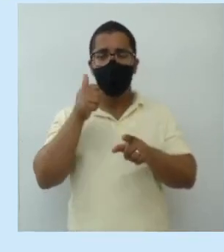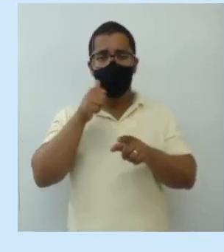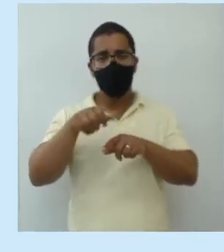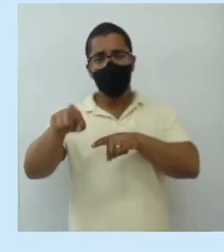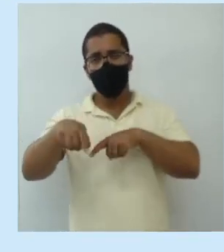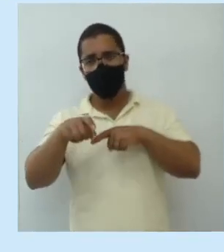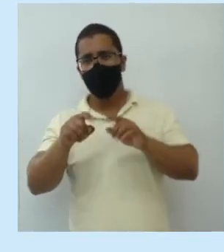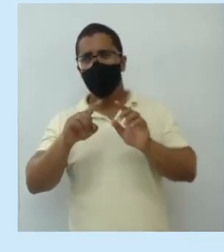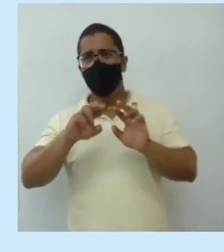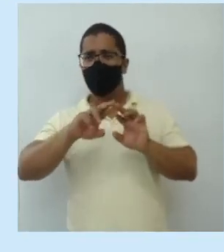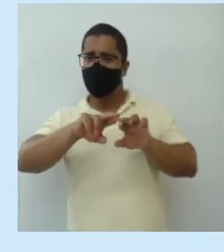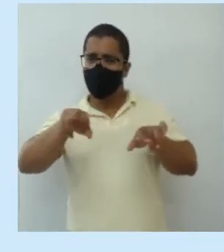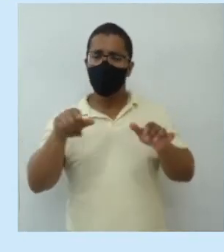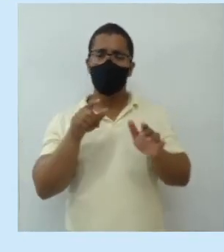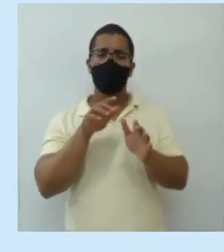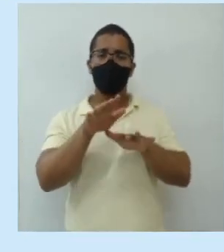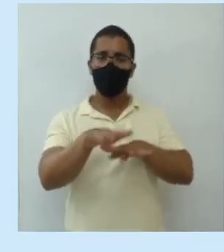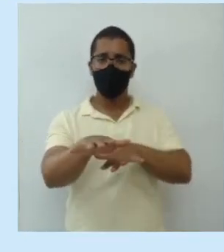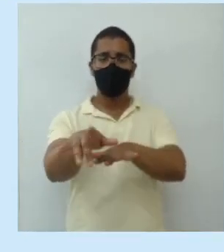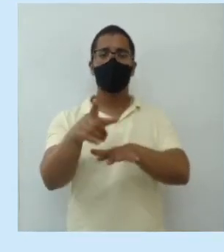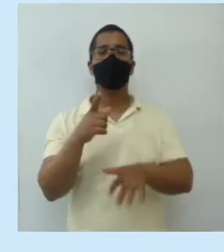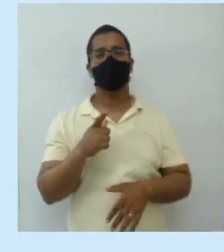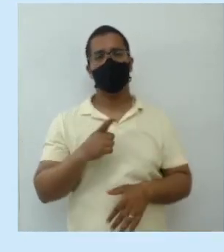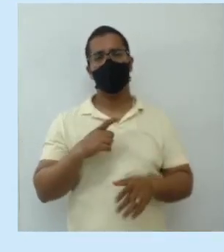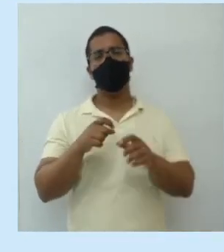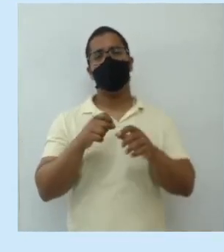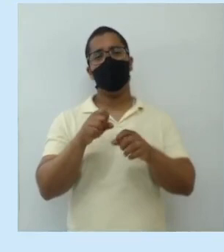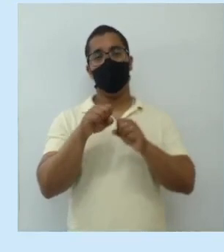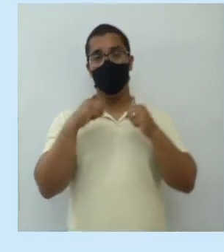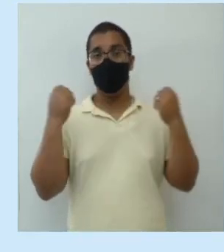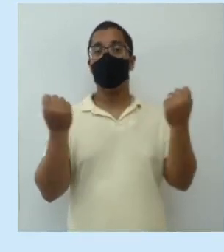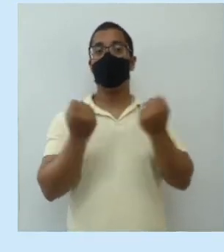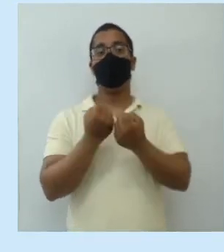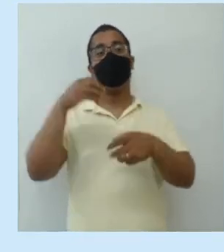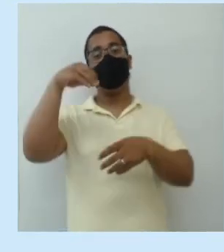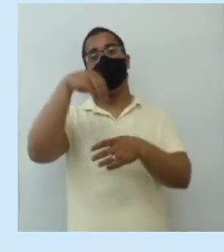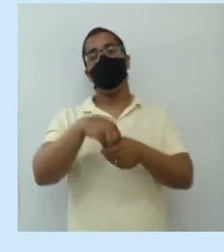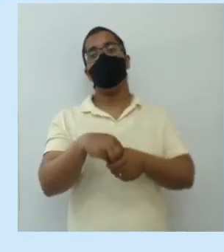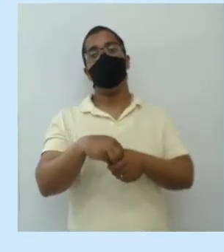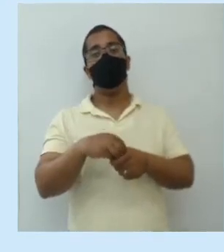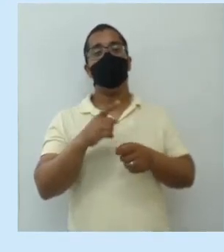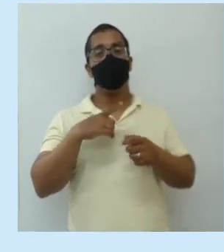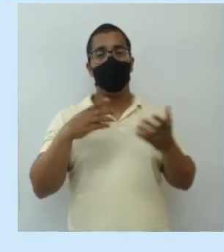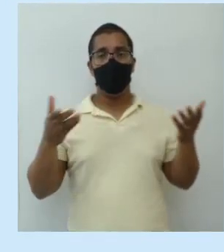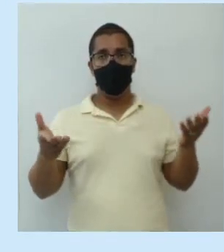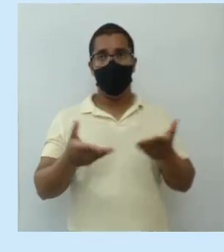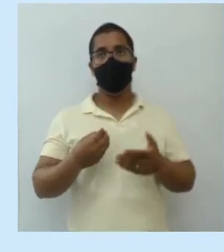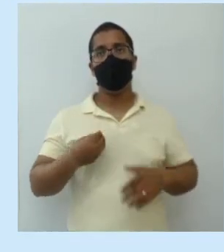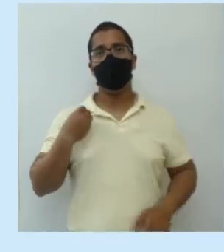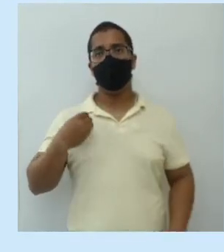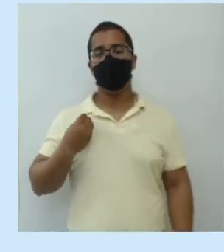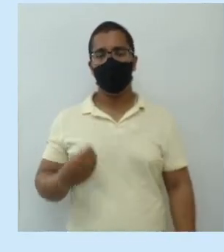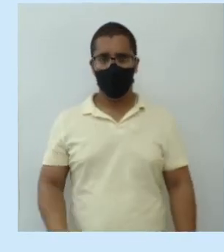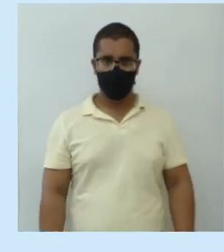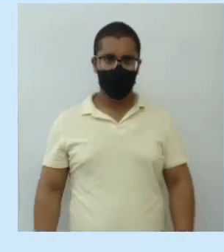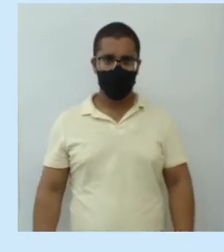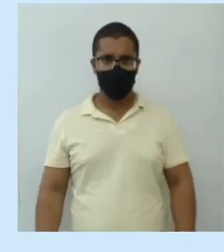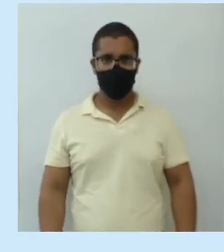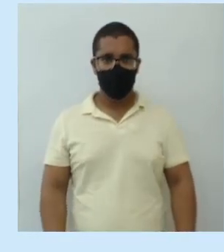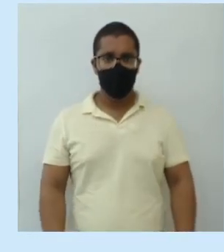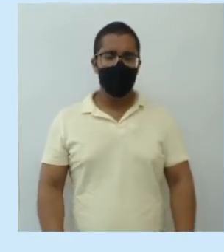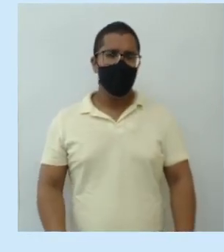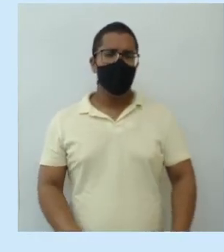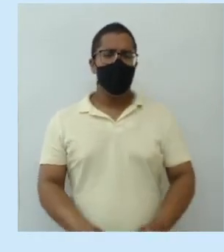camponesas. Então, são alguns exemplos desses movimentos sociais dentro do nosso cenário atual. Bem,